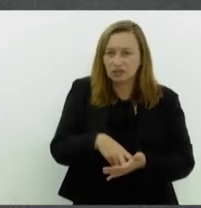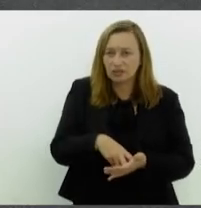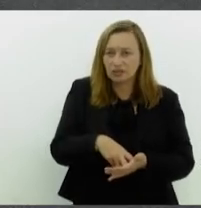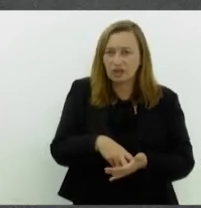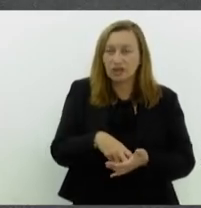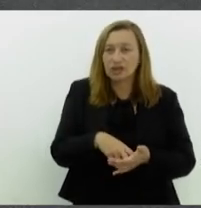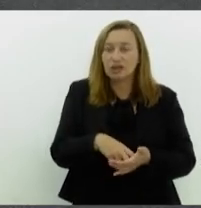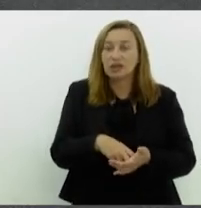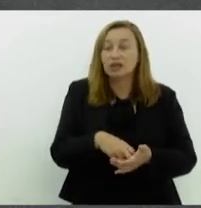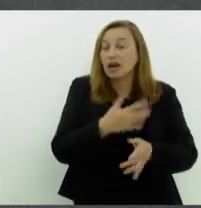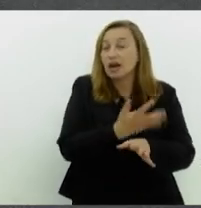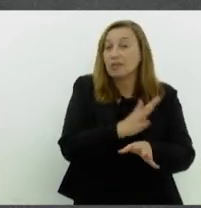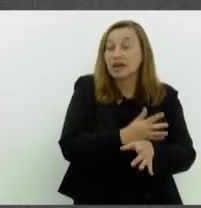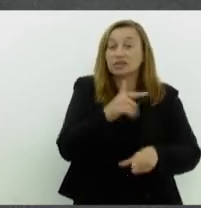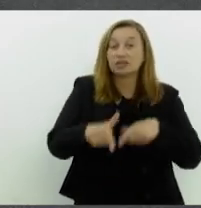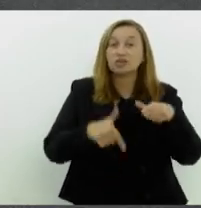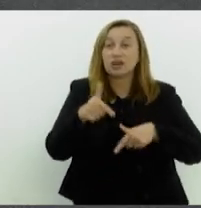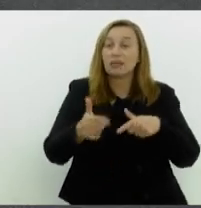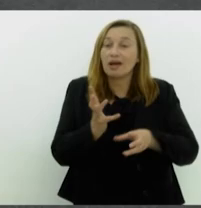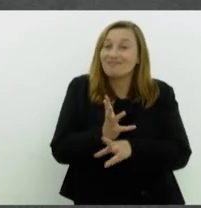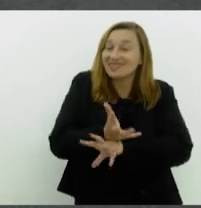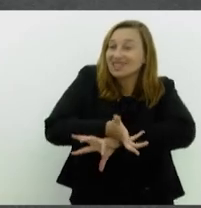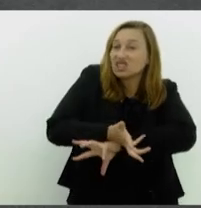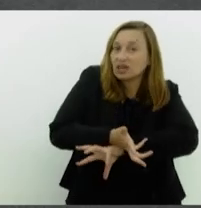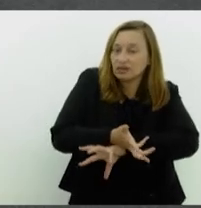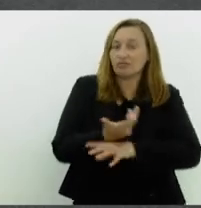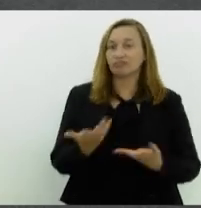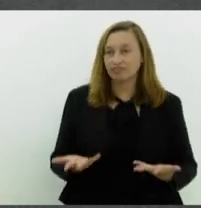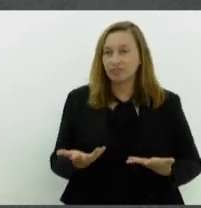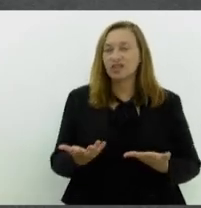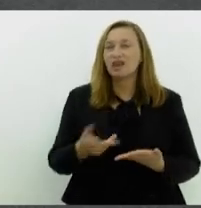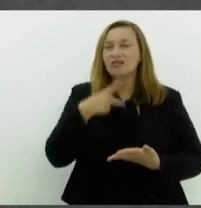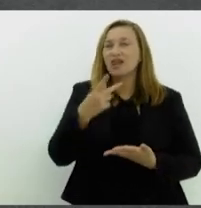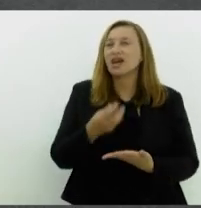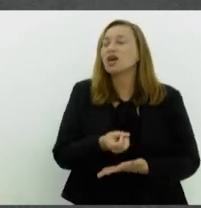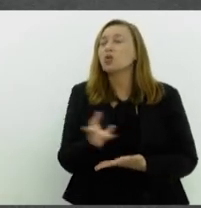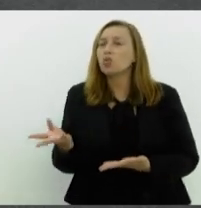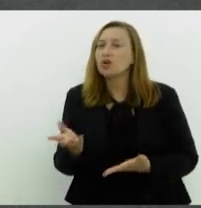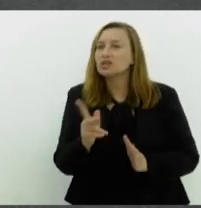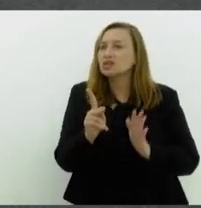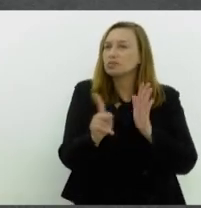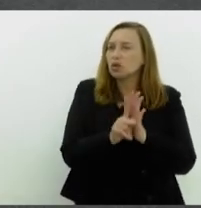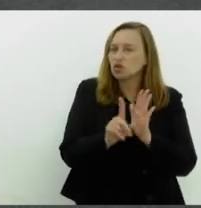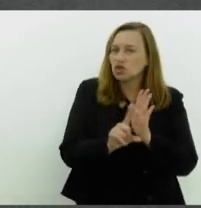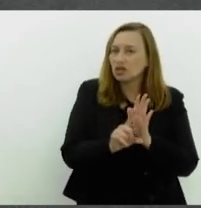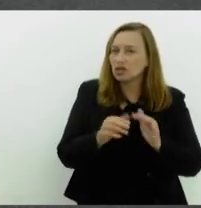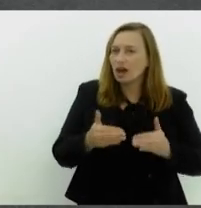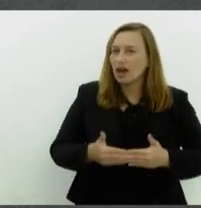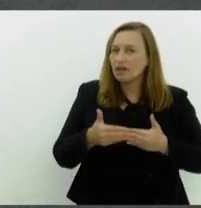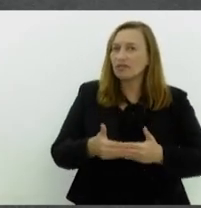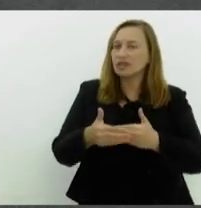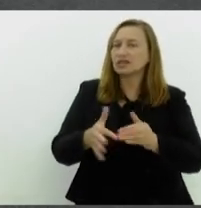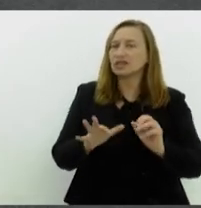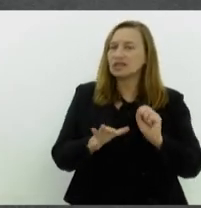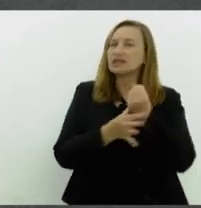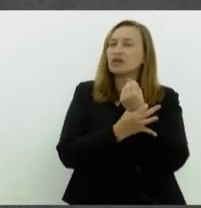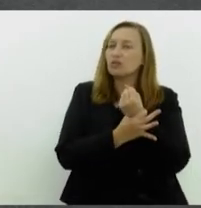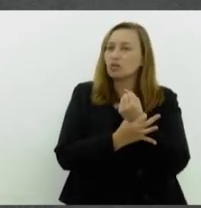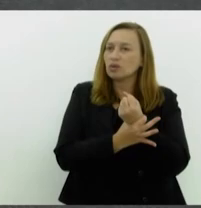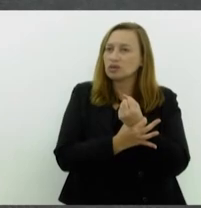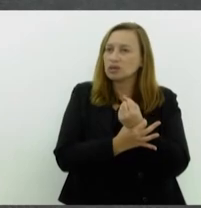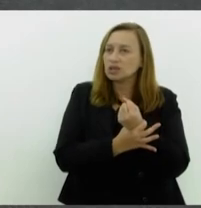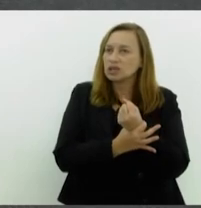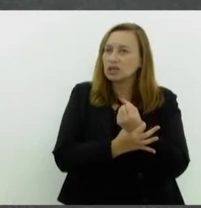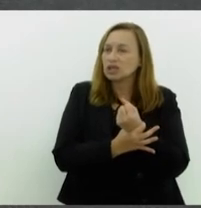escravidão. É importante a gente dizer que o quanto que esse projeto ele avança, garantindo aí que essa